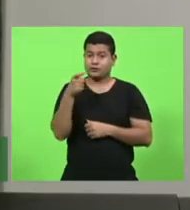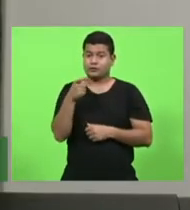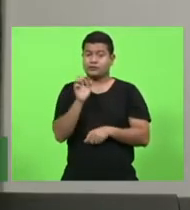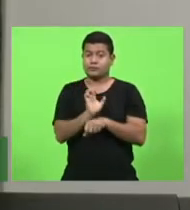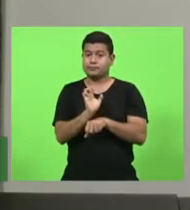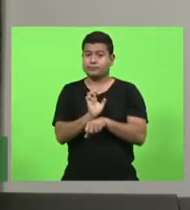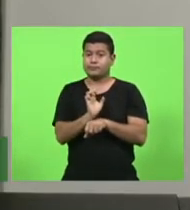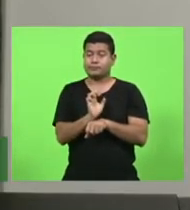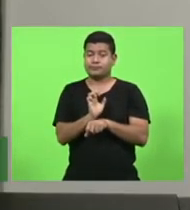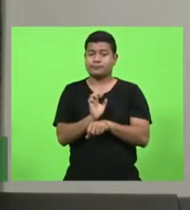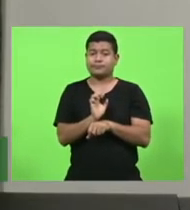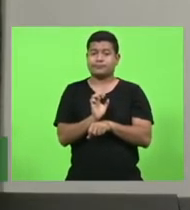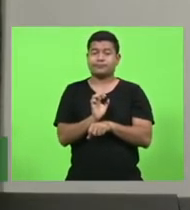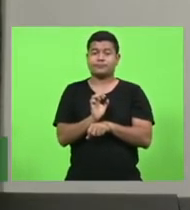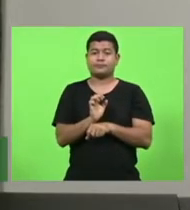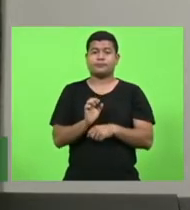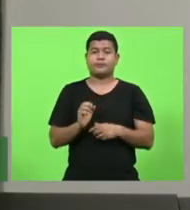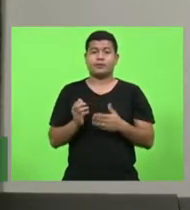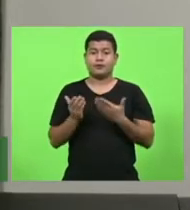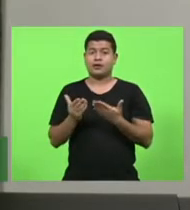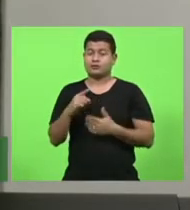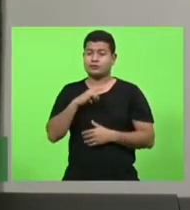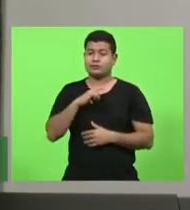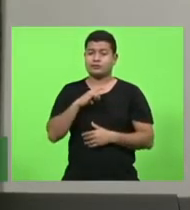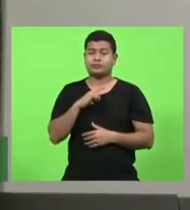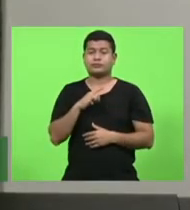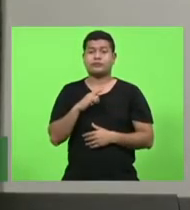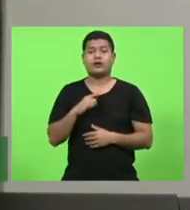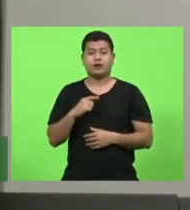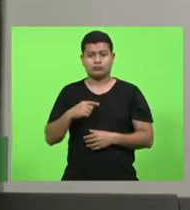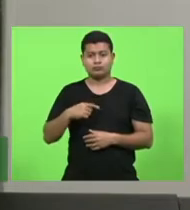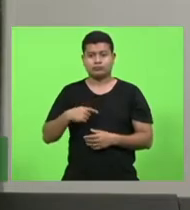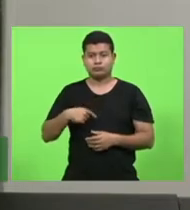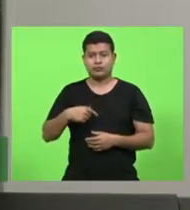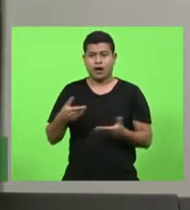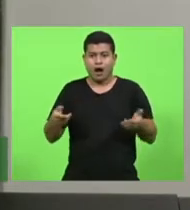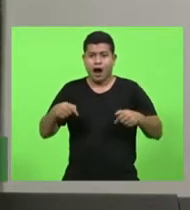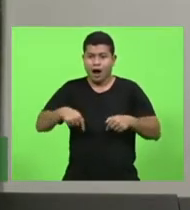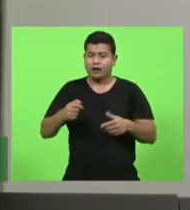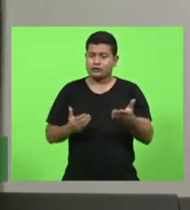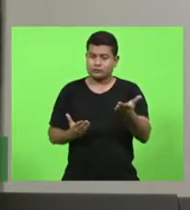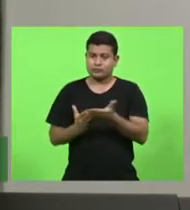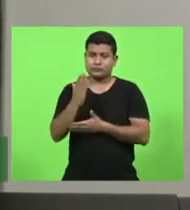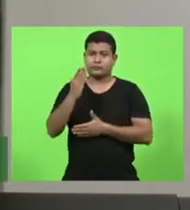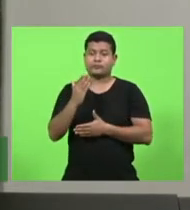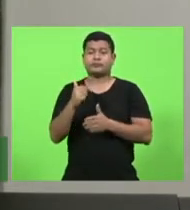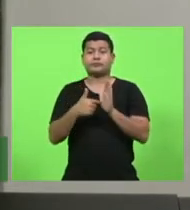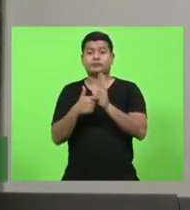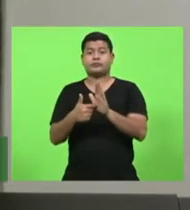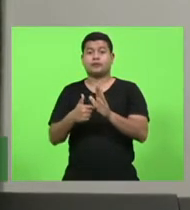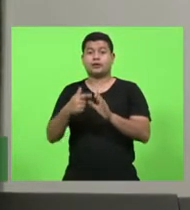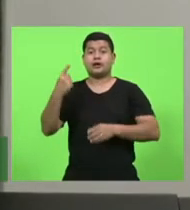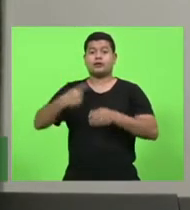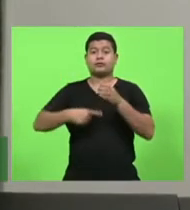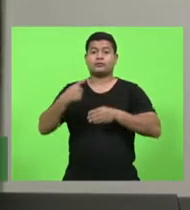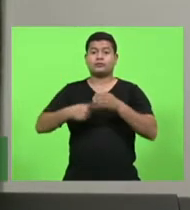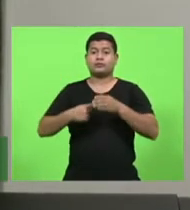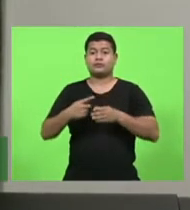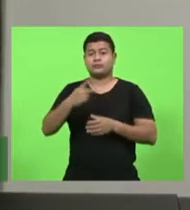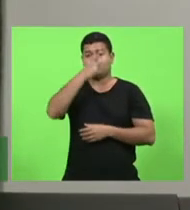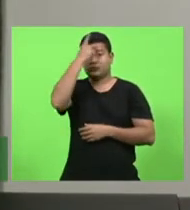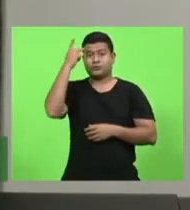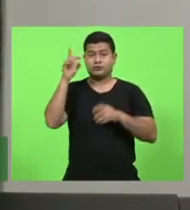para que isso acontecesse. Foi aprovado, portanto, aqui essa indicação em nossa comissão das pessoas com